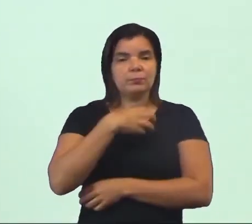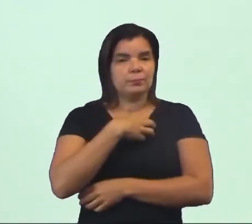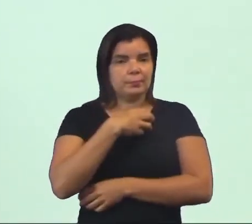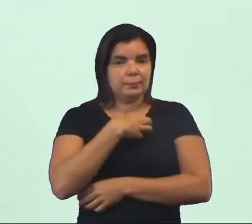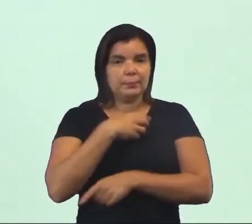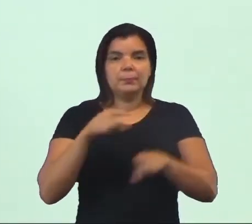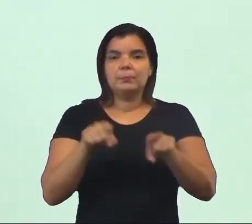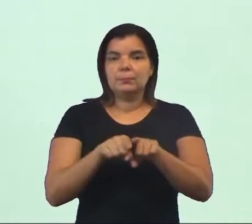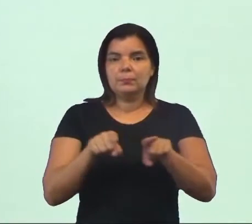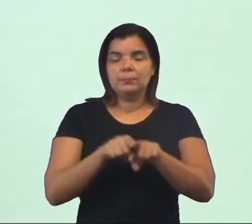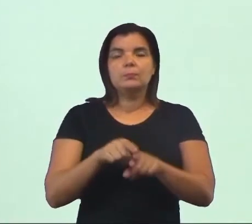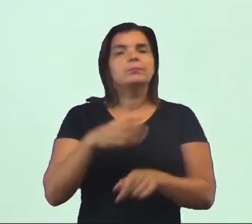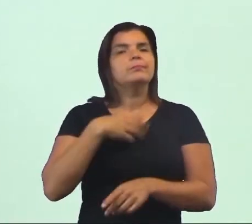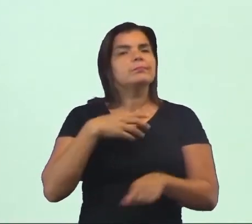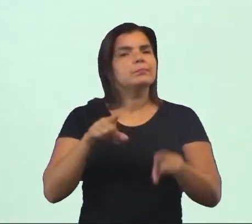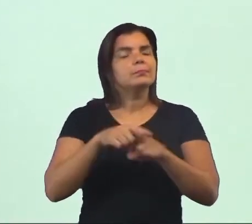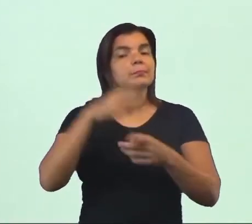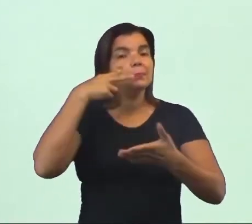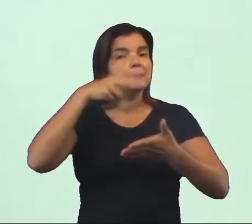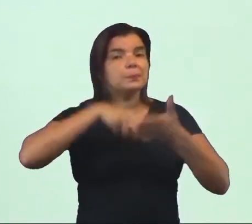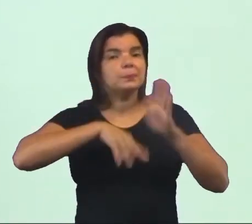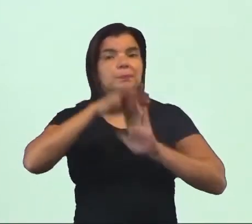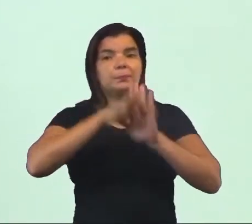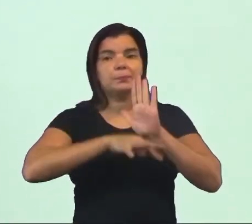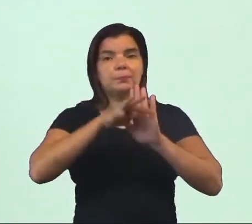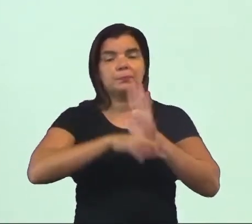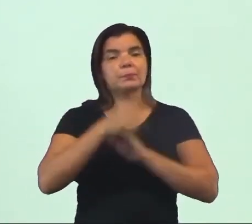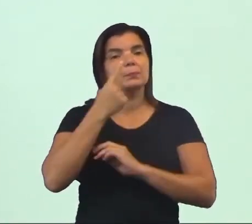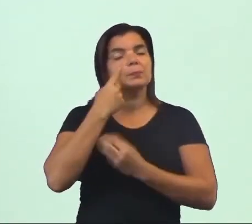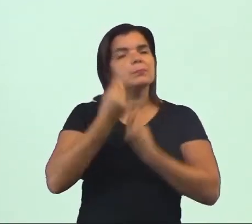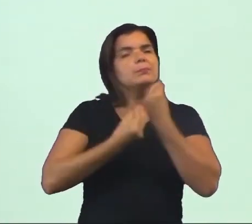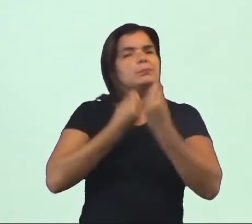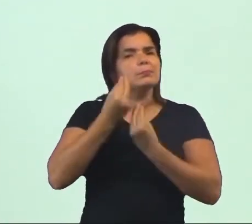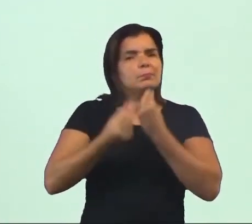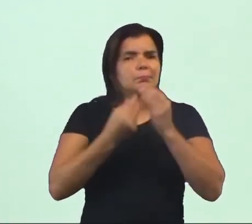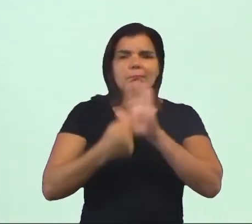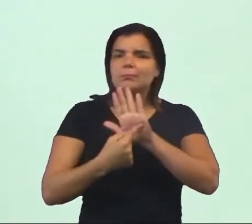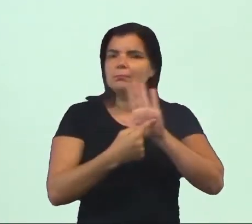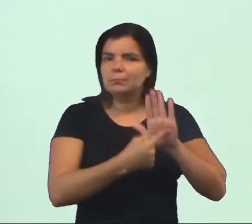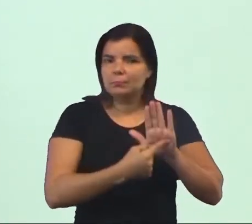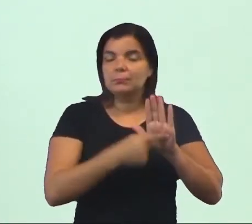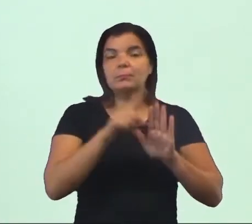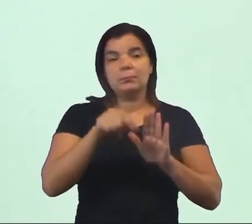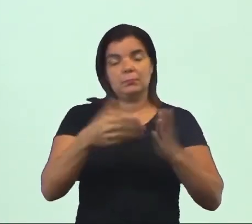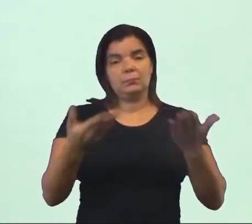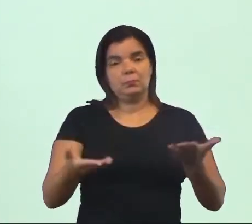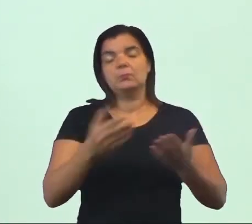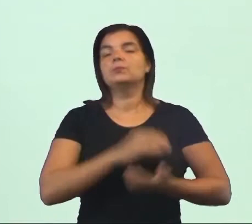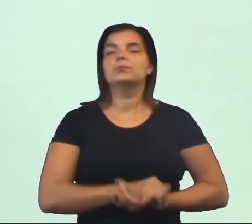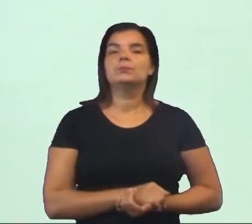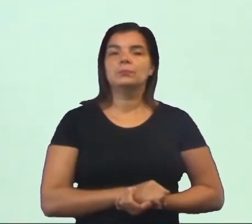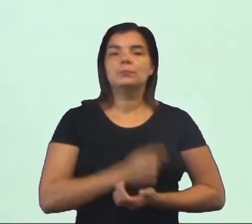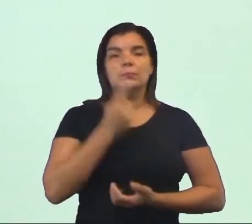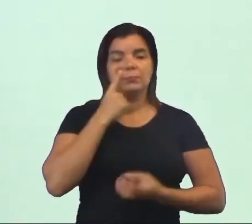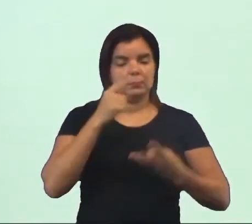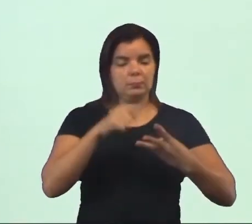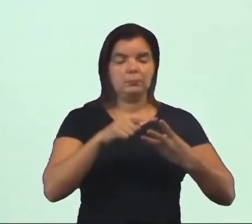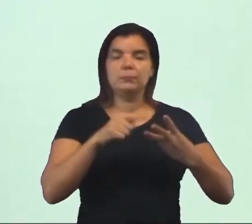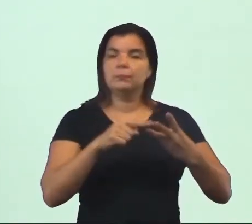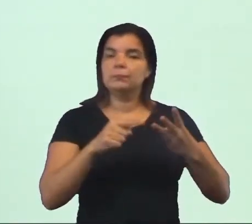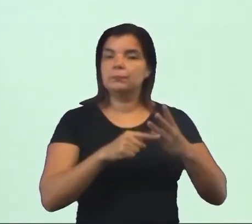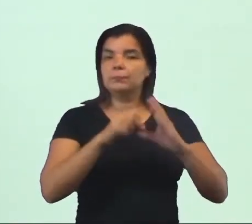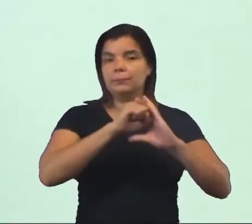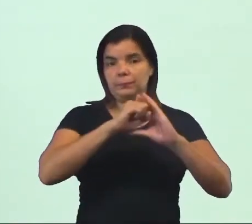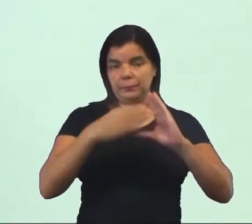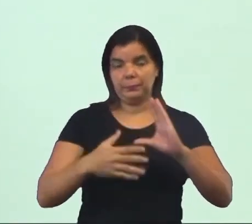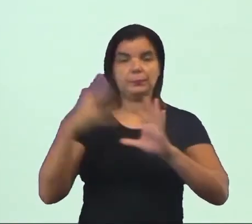essas emoções, vamos também ler um trecho. Observem como elas aparecem. E aí nós já estamos vendo 3